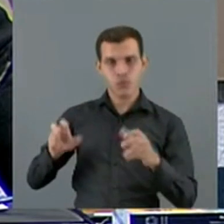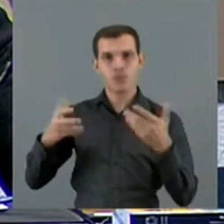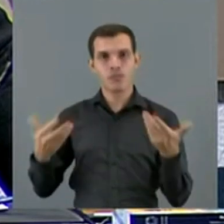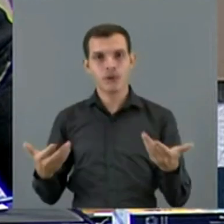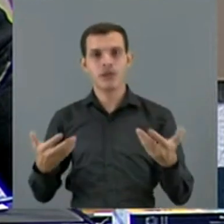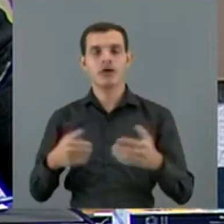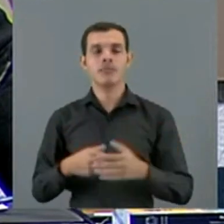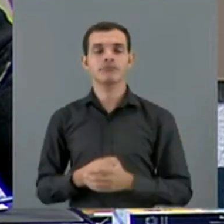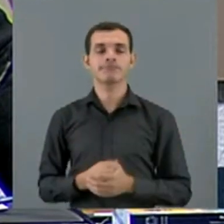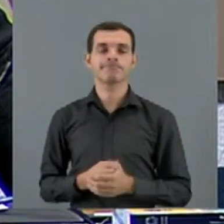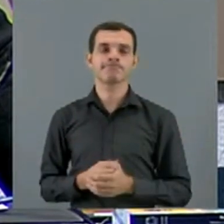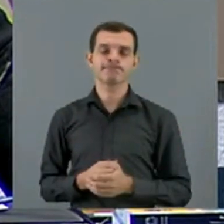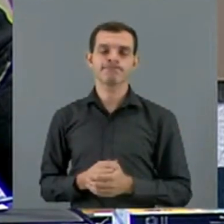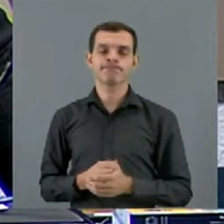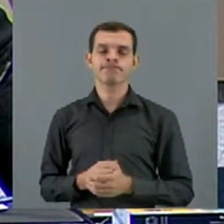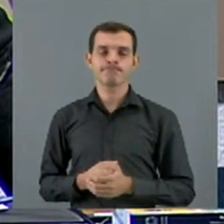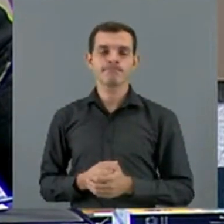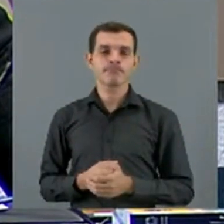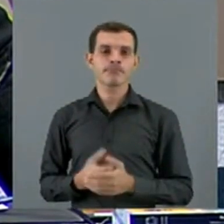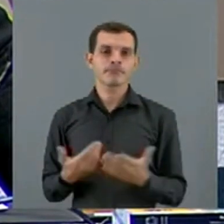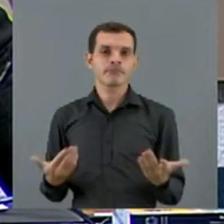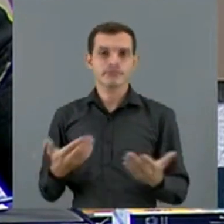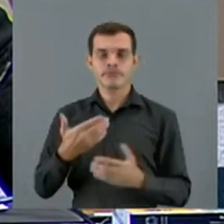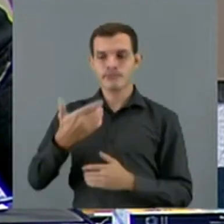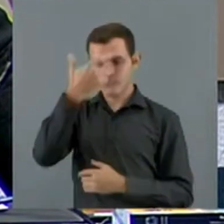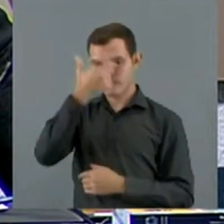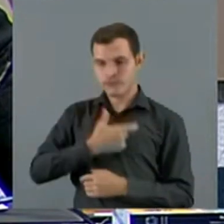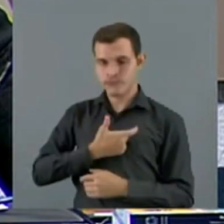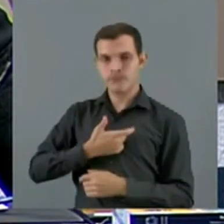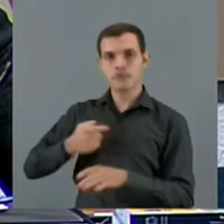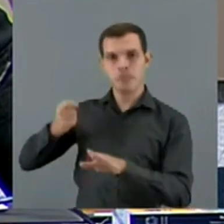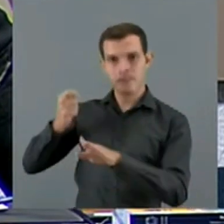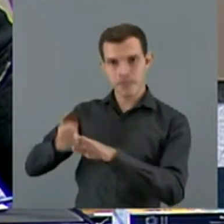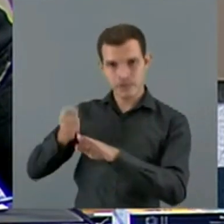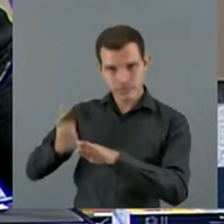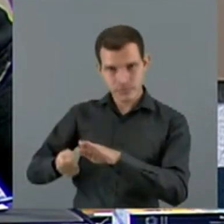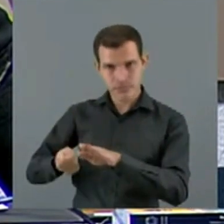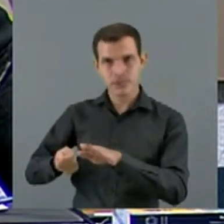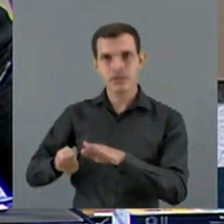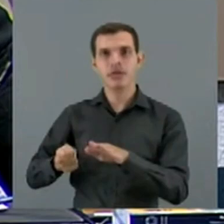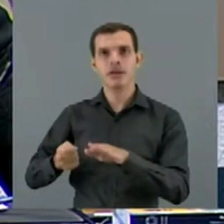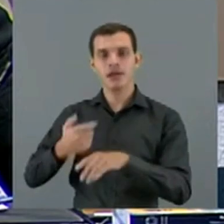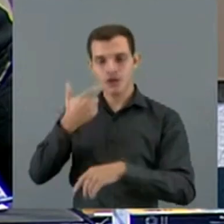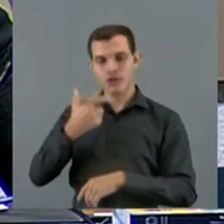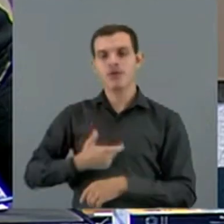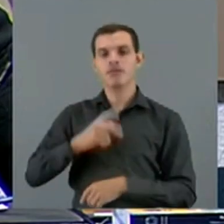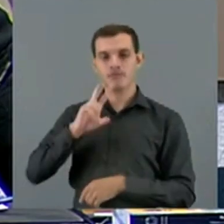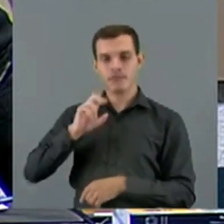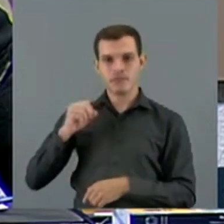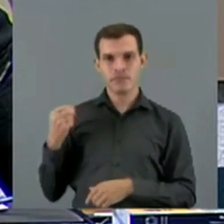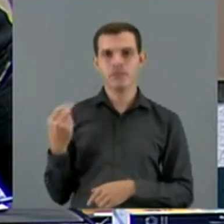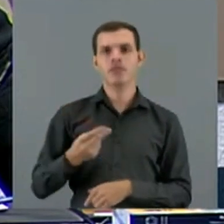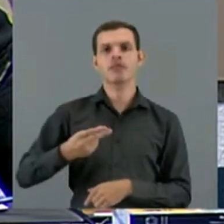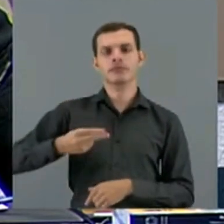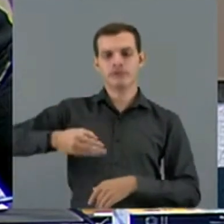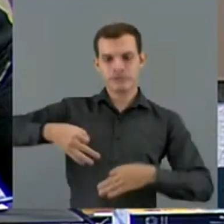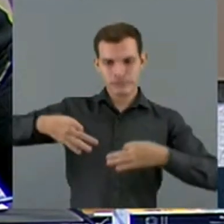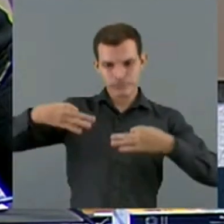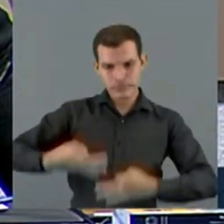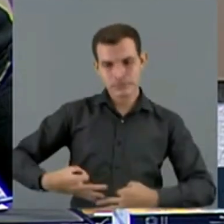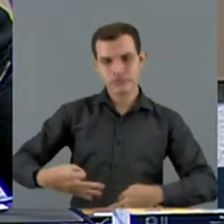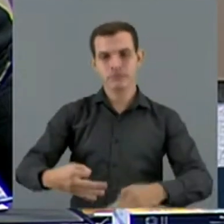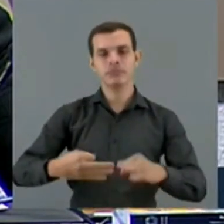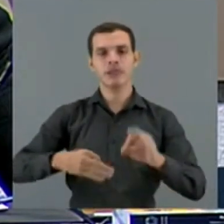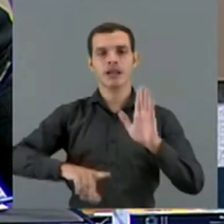nesse sentido, como magistrado, irei rigorosamente cumprir o que a lei vai